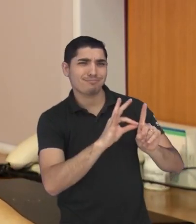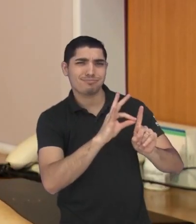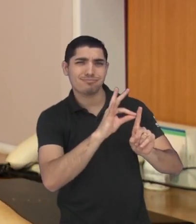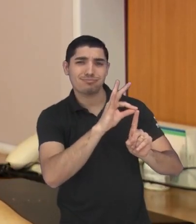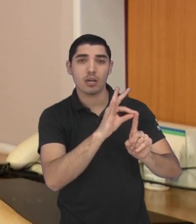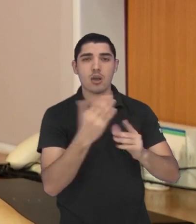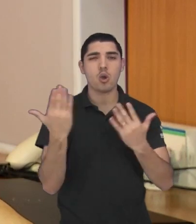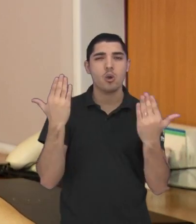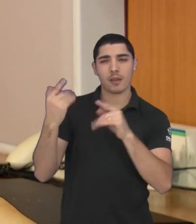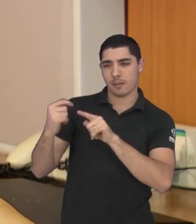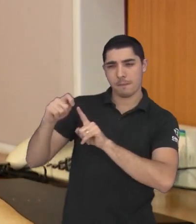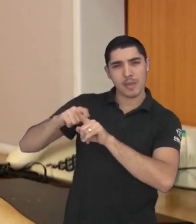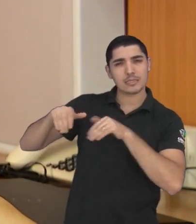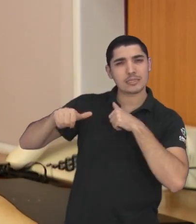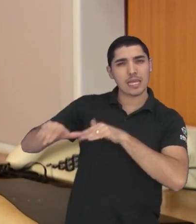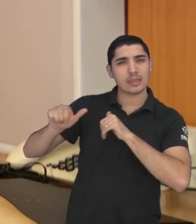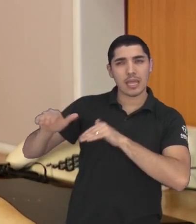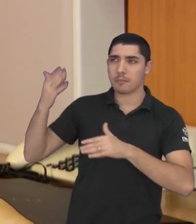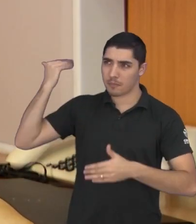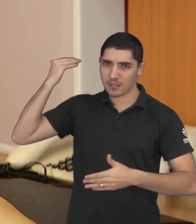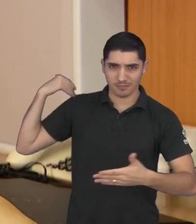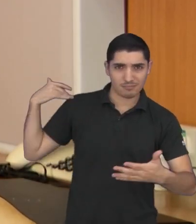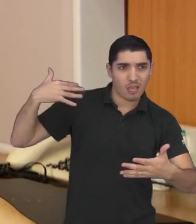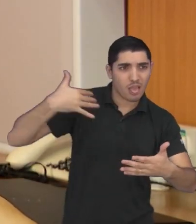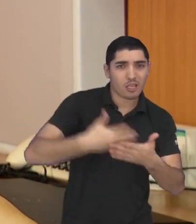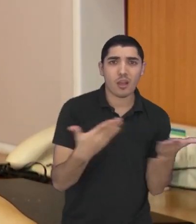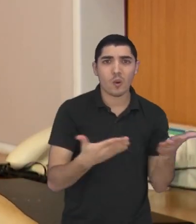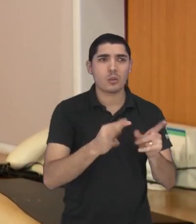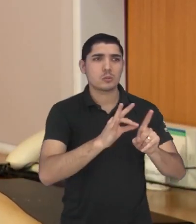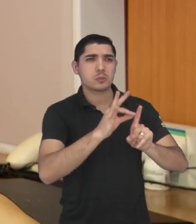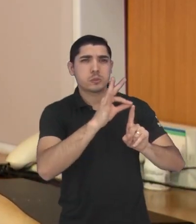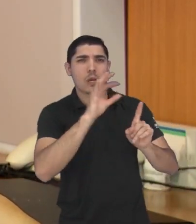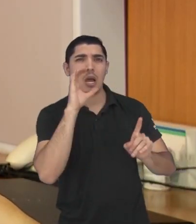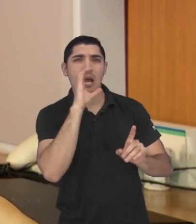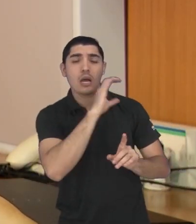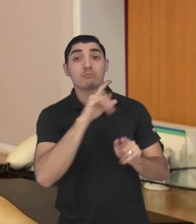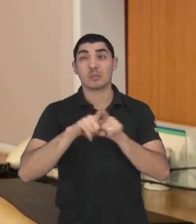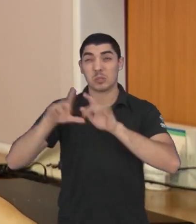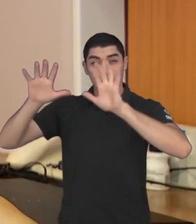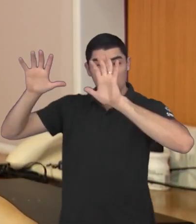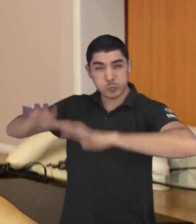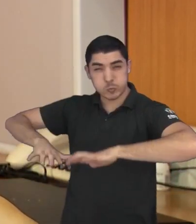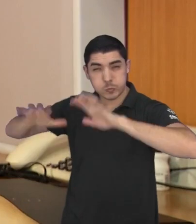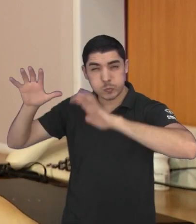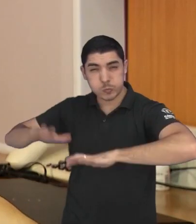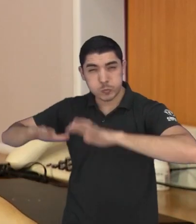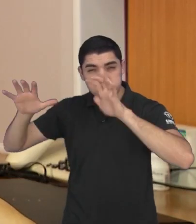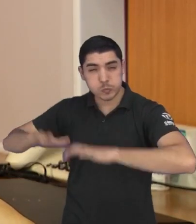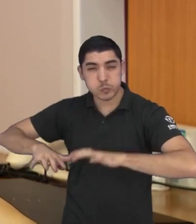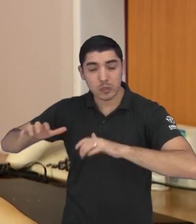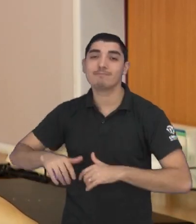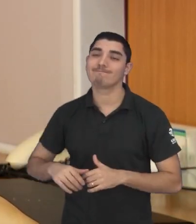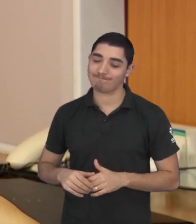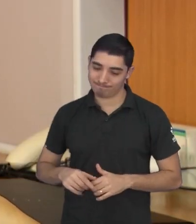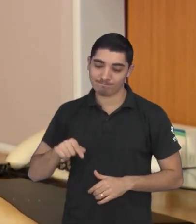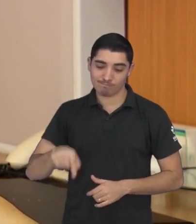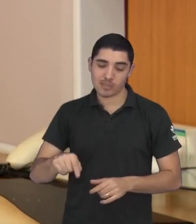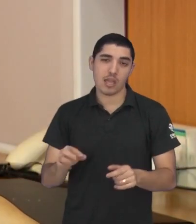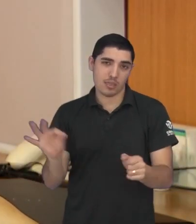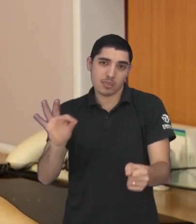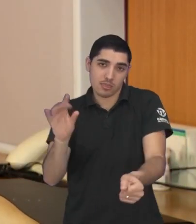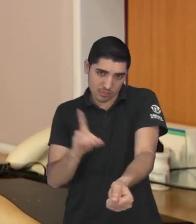pelo município e o tema é fruto também de projetos da Câmara. Entre motoristas, ciclistas ou pedestres, o sentimento